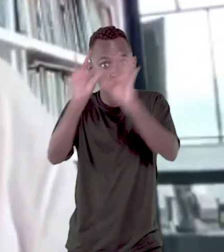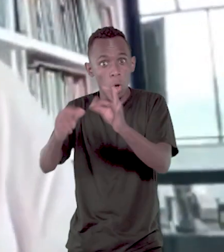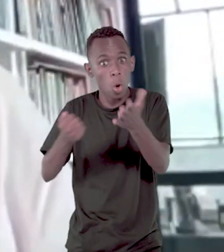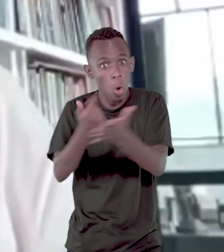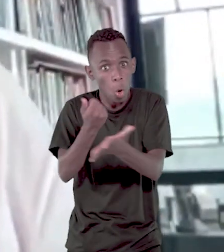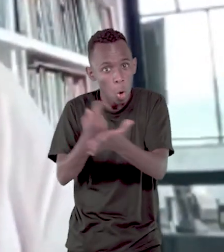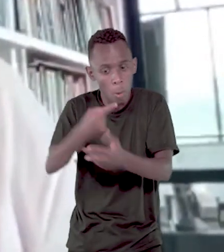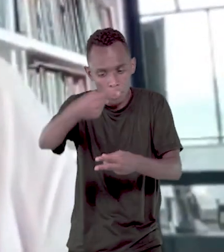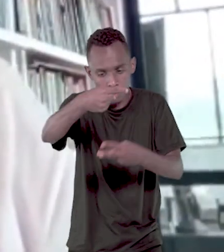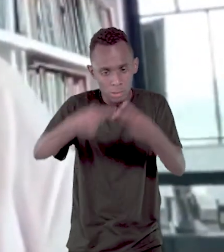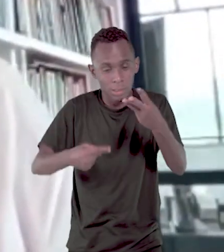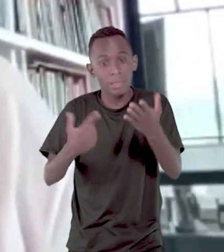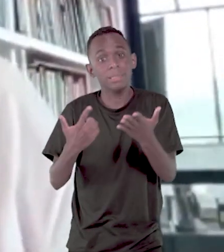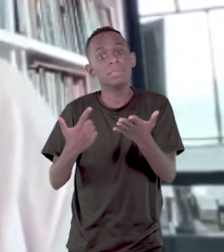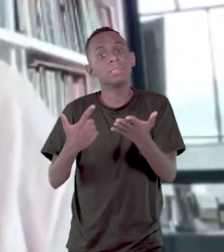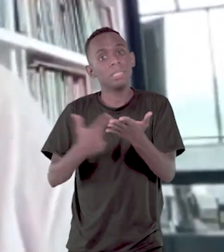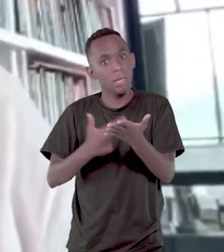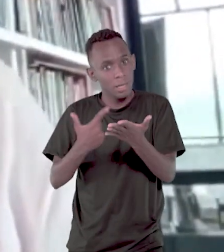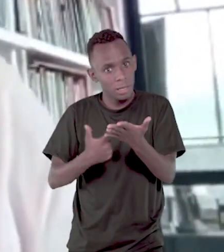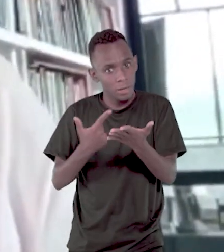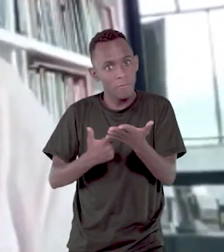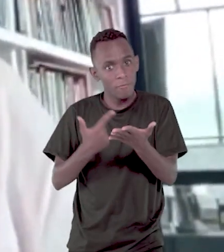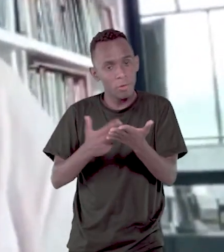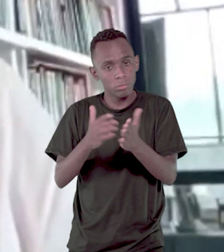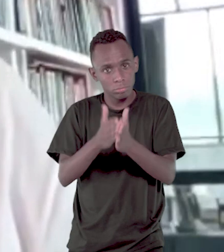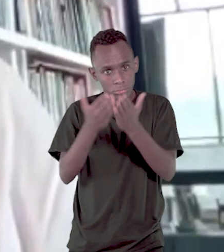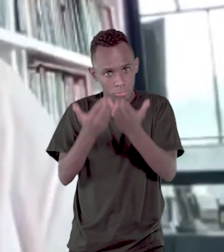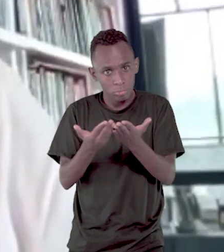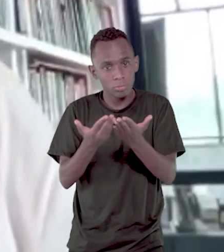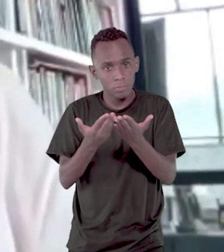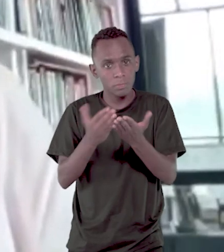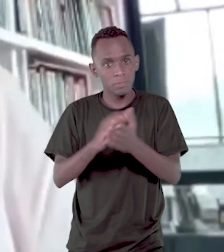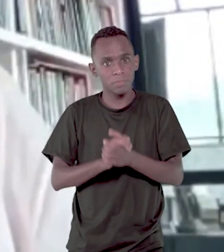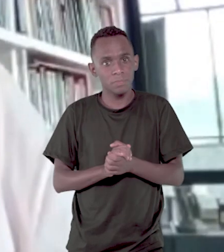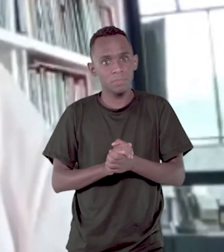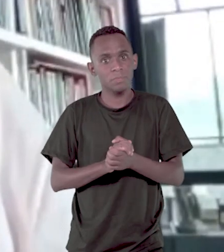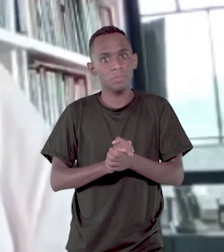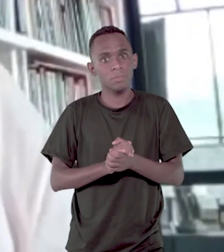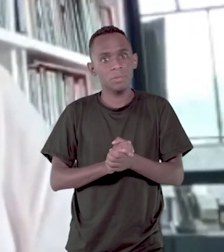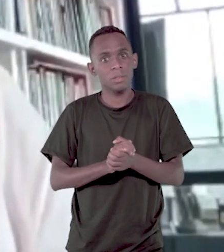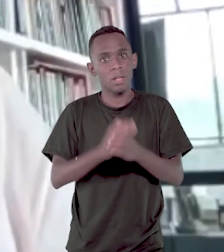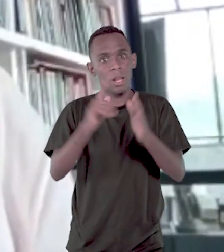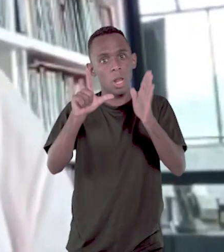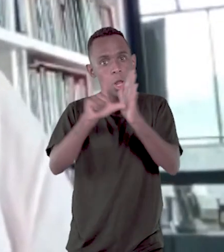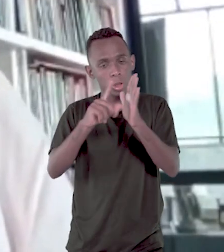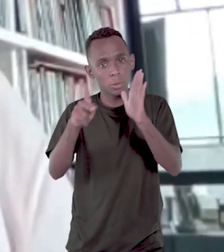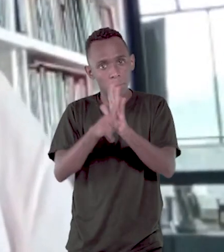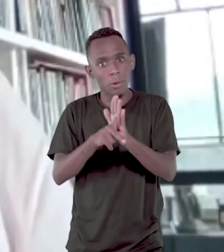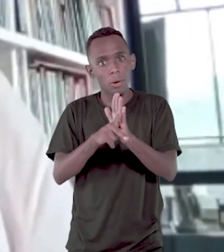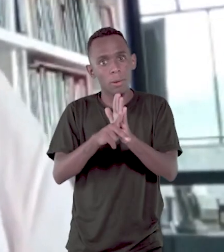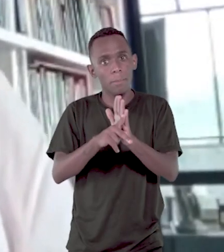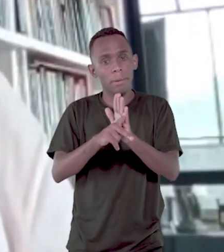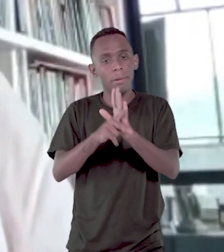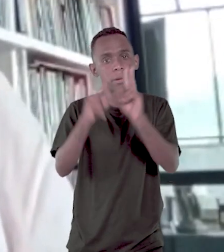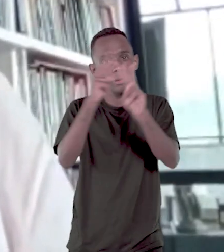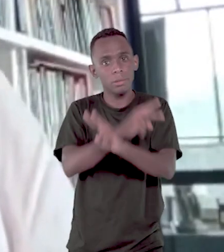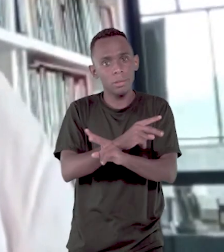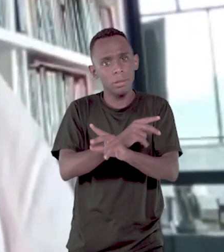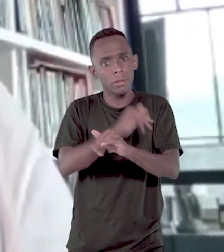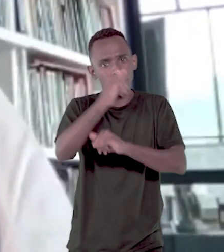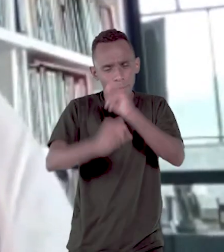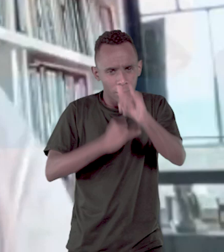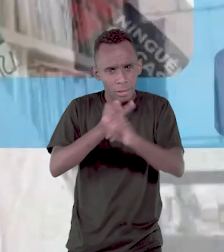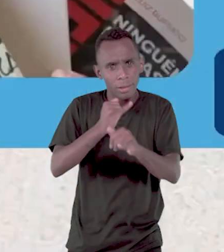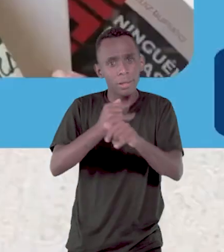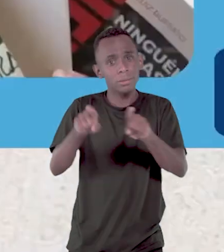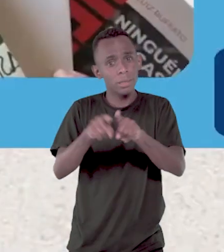assistindo, comprem os 3 livros, corram e atrás nas livrarias virtuais ou físicas,